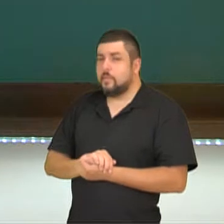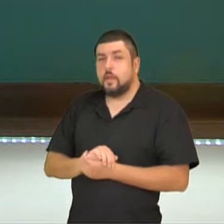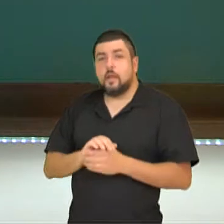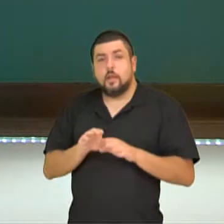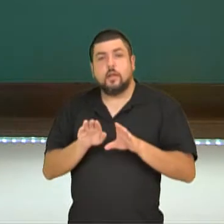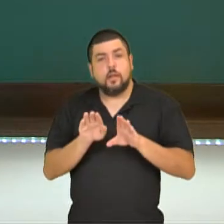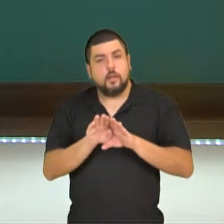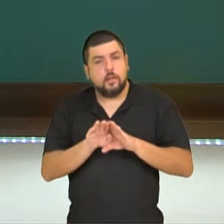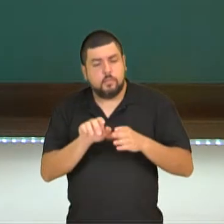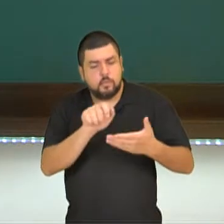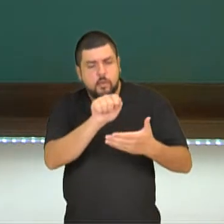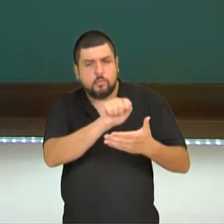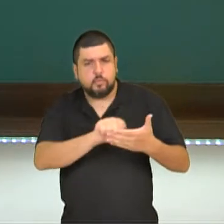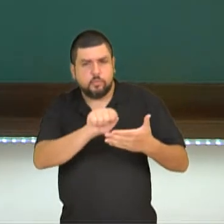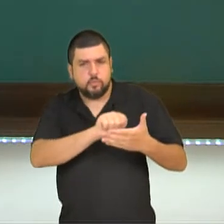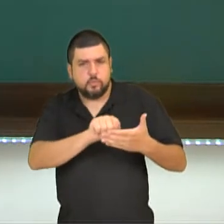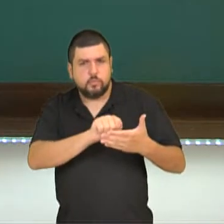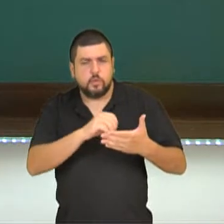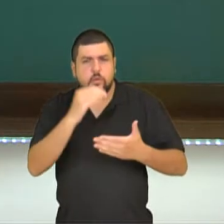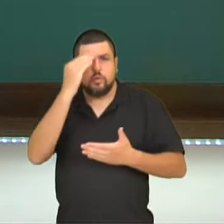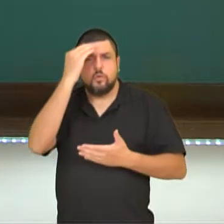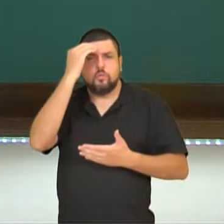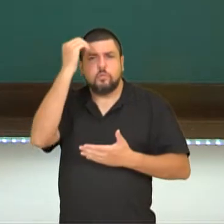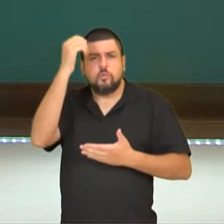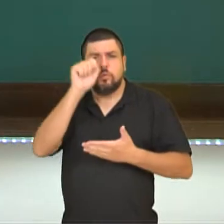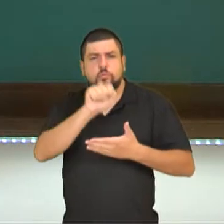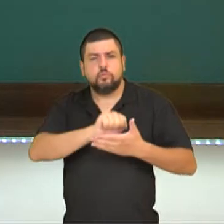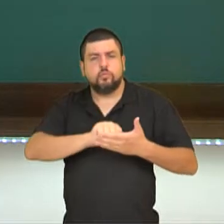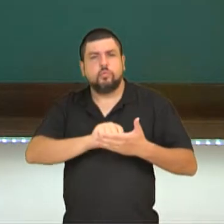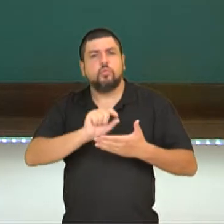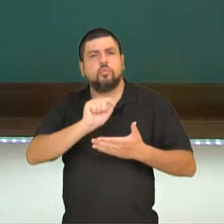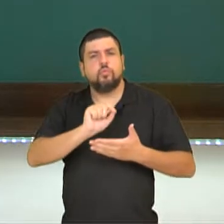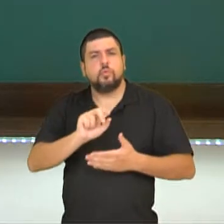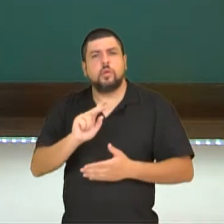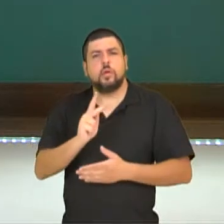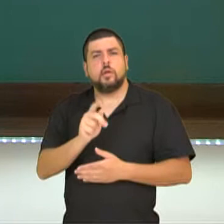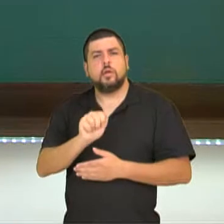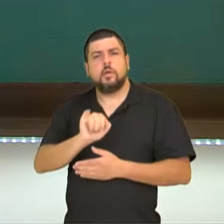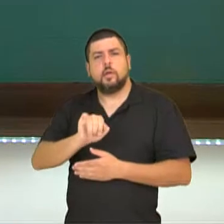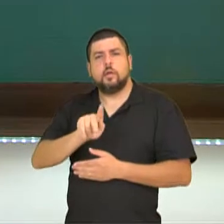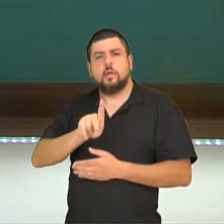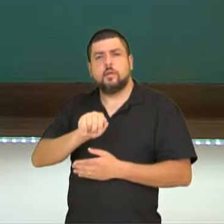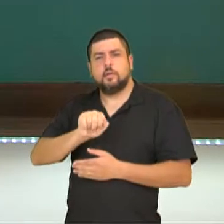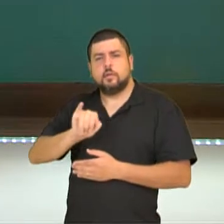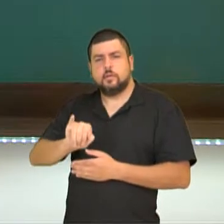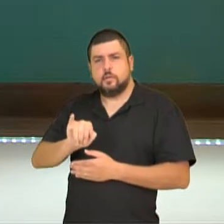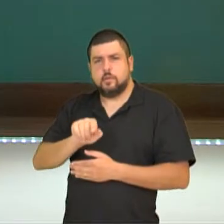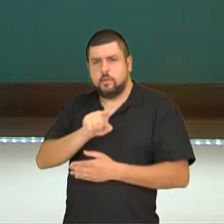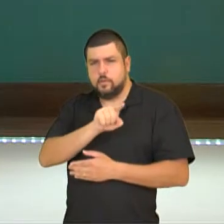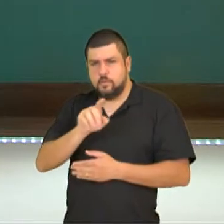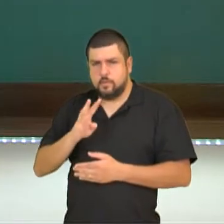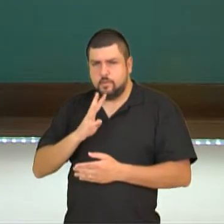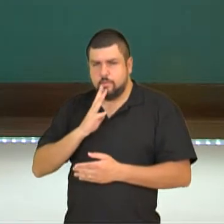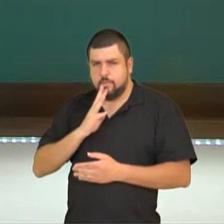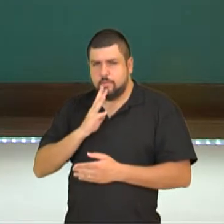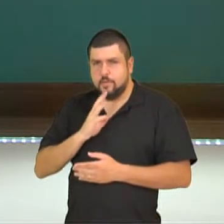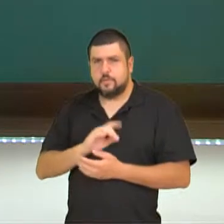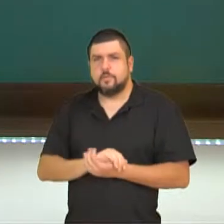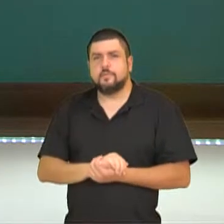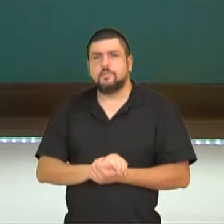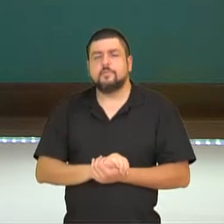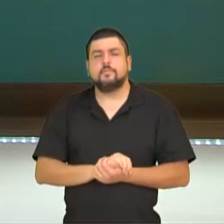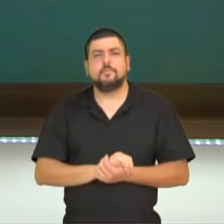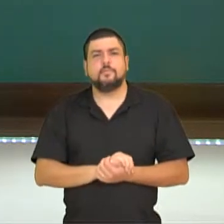produziu haikai. Ela é conhecida por essa produção. Conhecem? Vamos a ver.